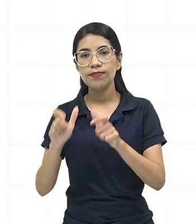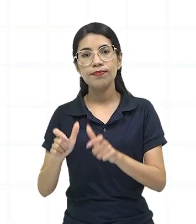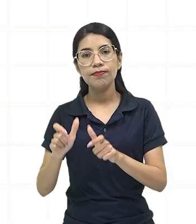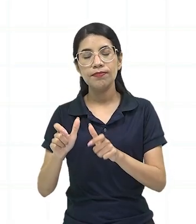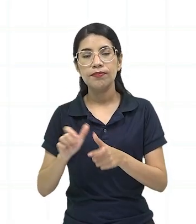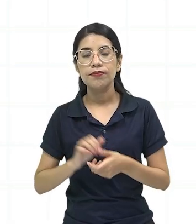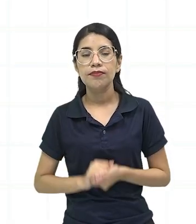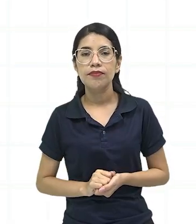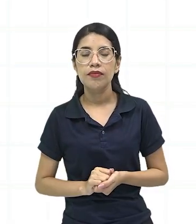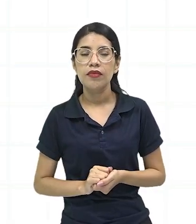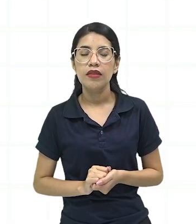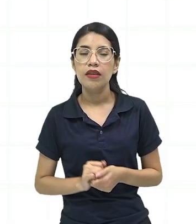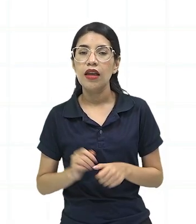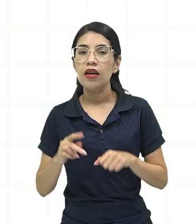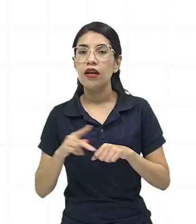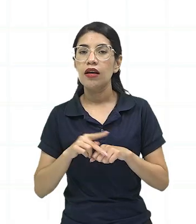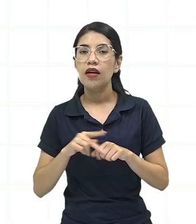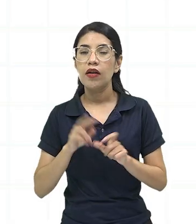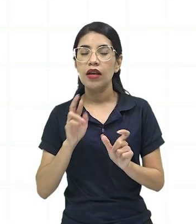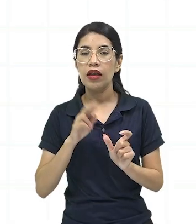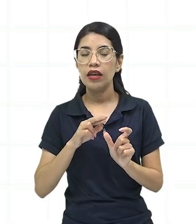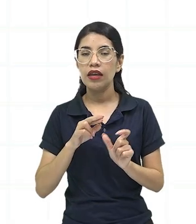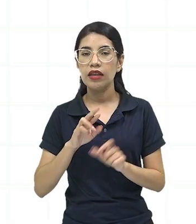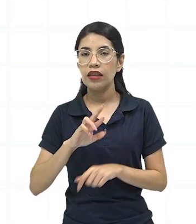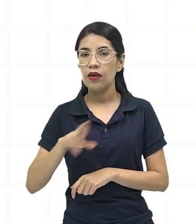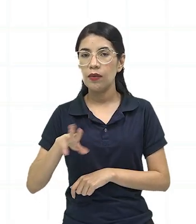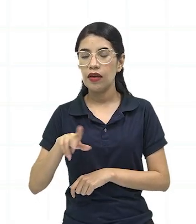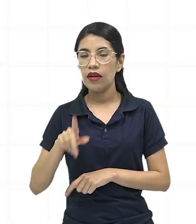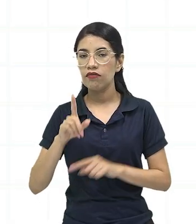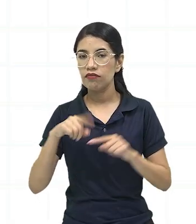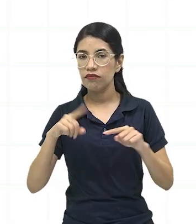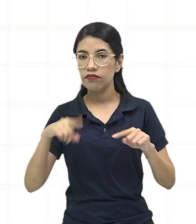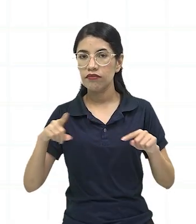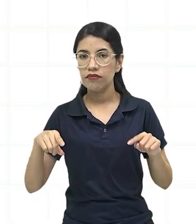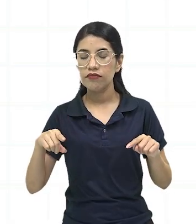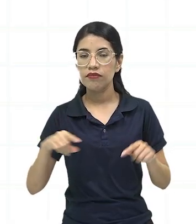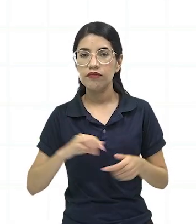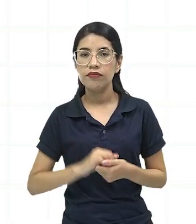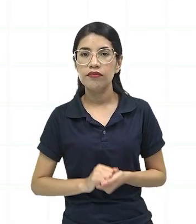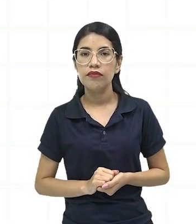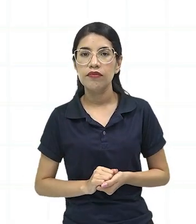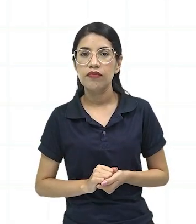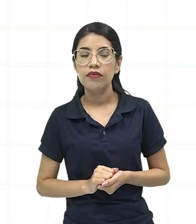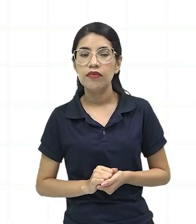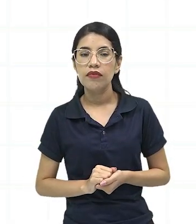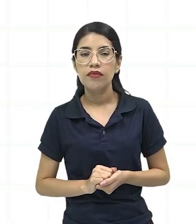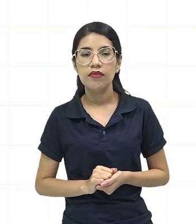viu que o onde é o pronome relativo que não vai variar. Então vamos para o nosso conceito.